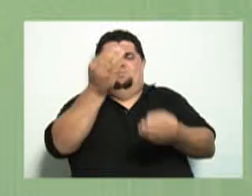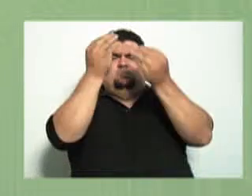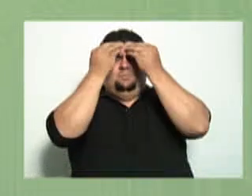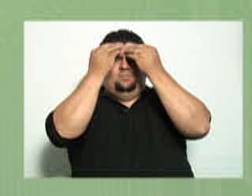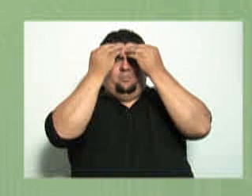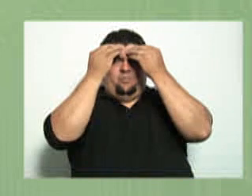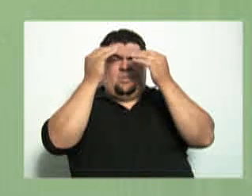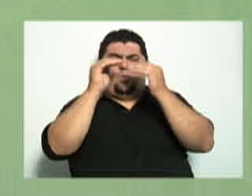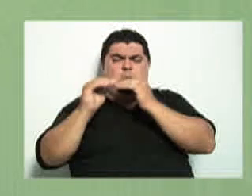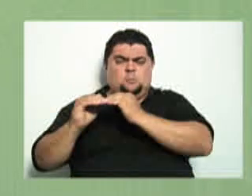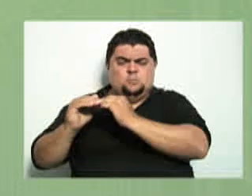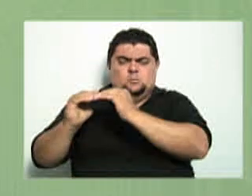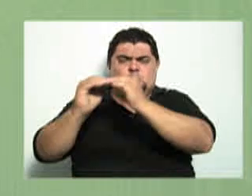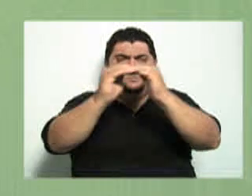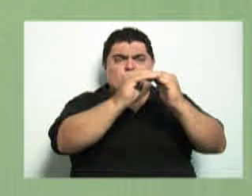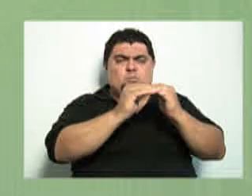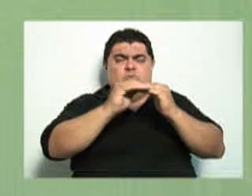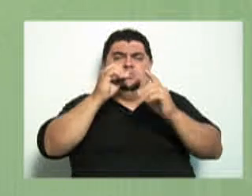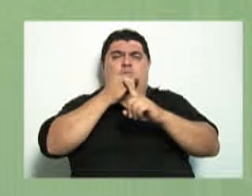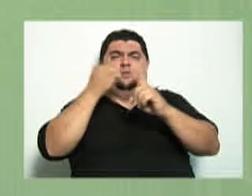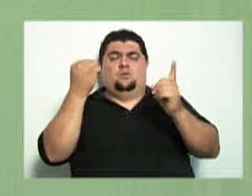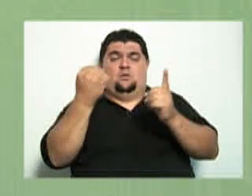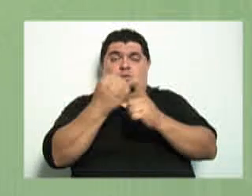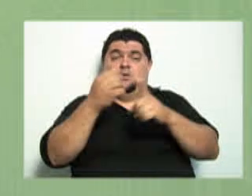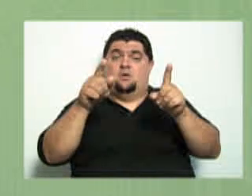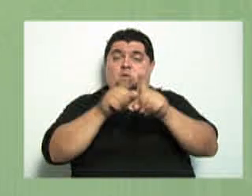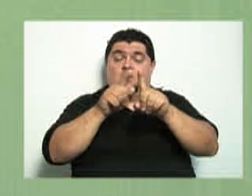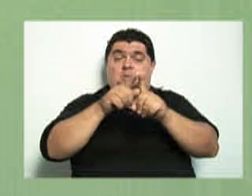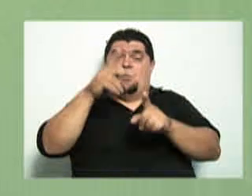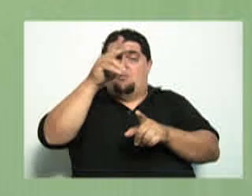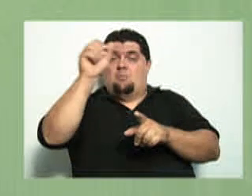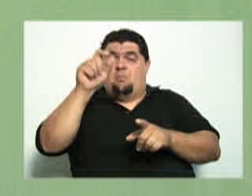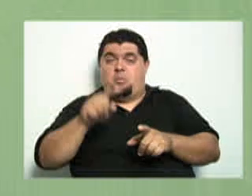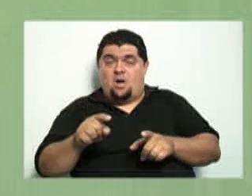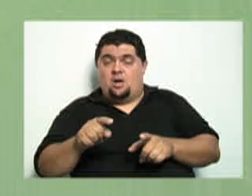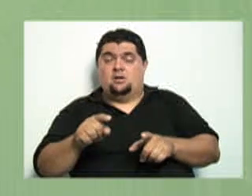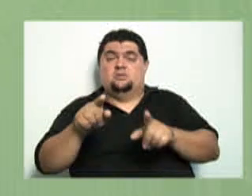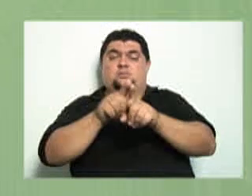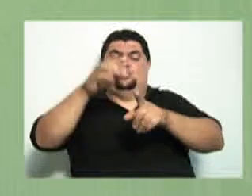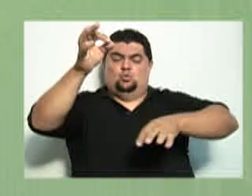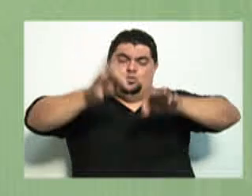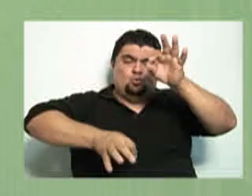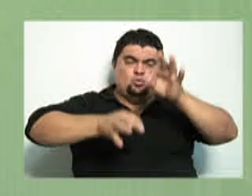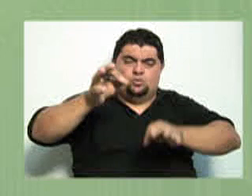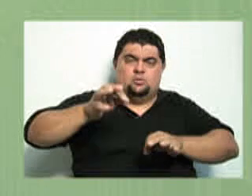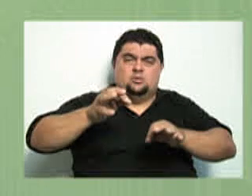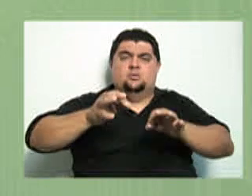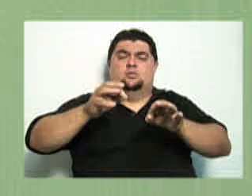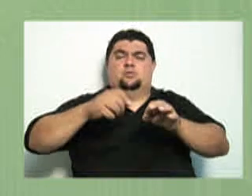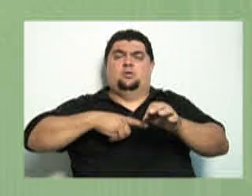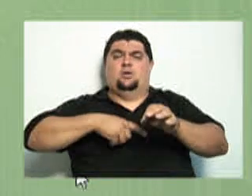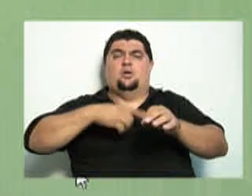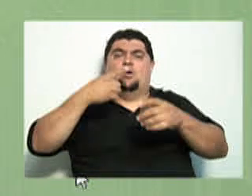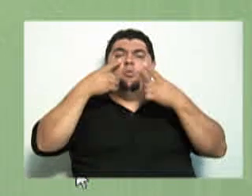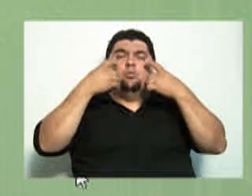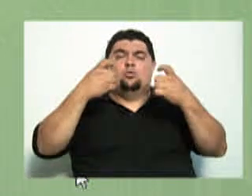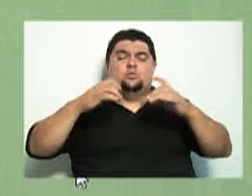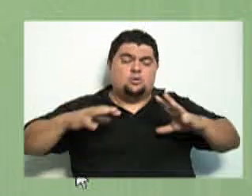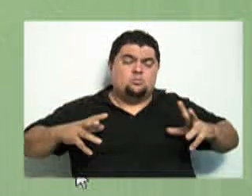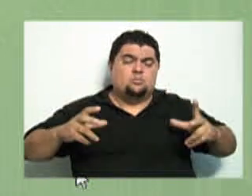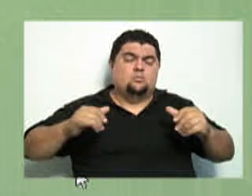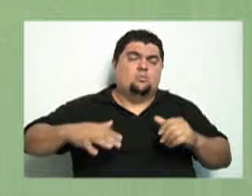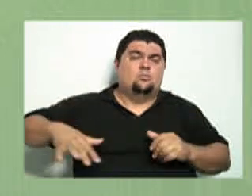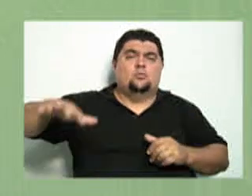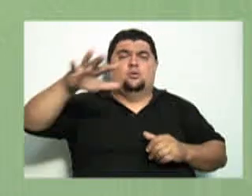social e as situações de paz, justiça e oportunidades diversas são temas centrais.